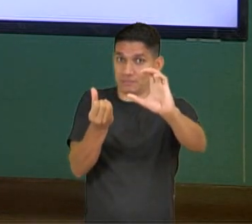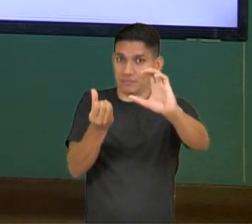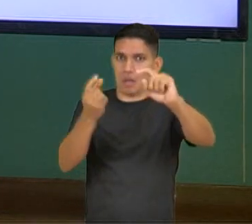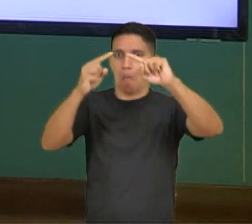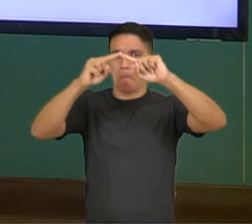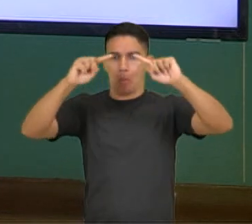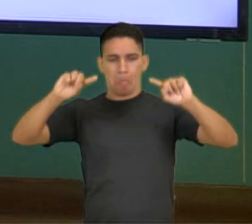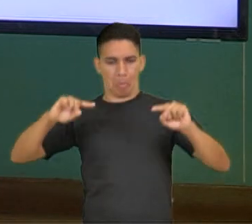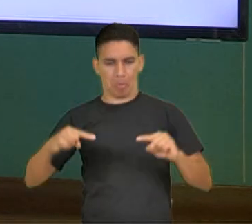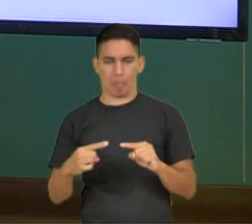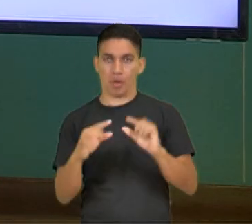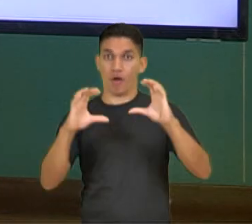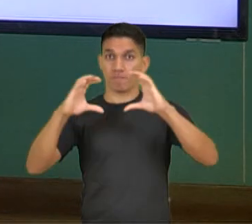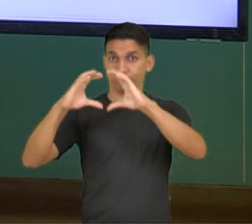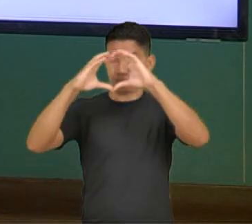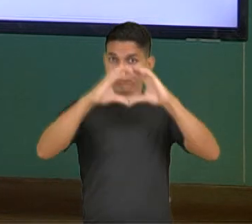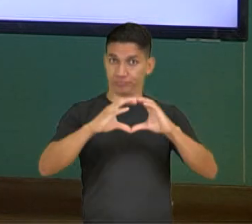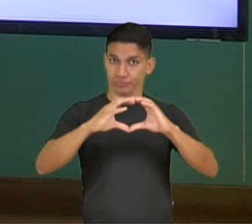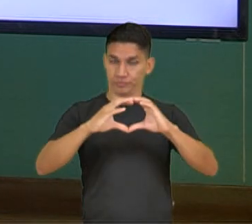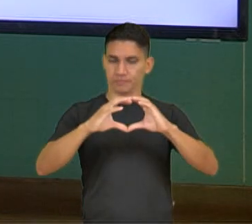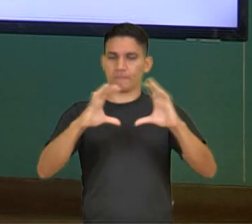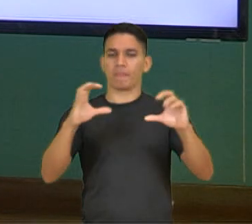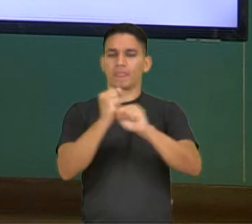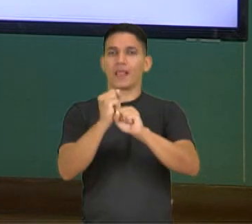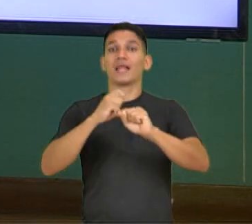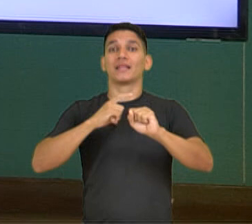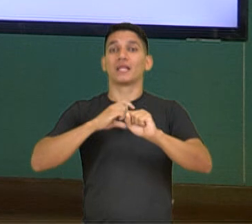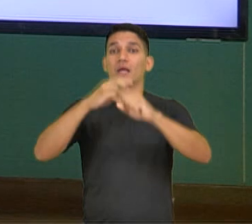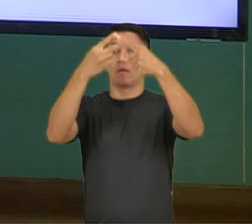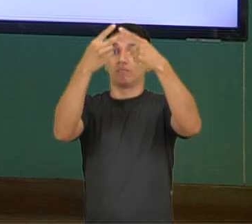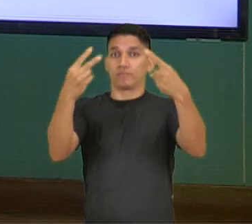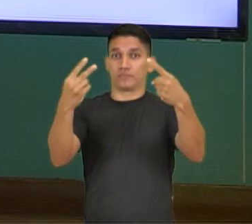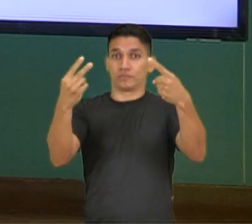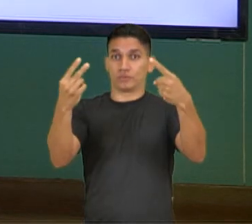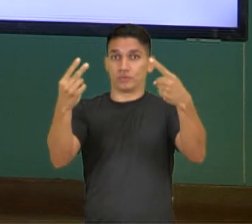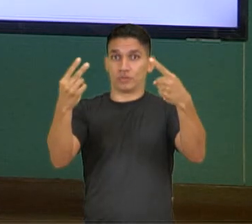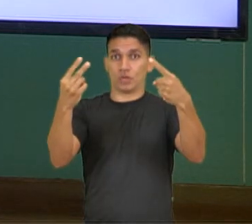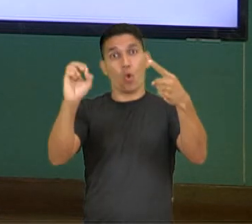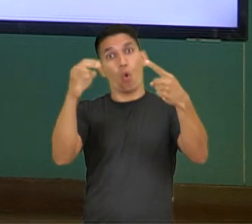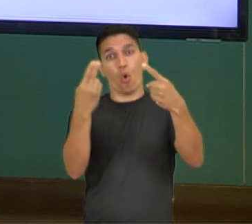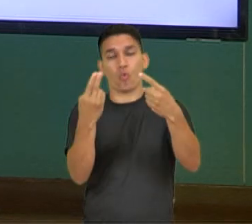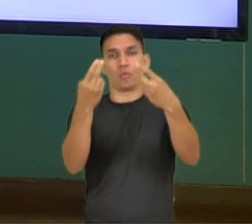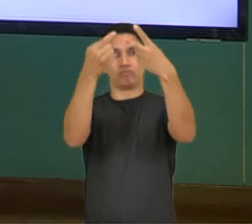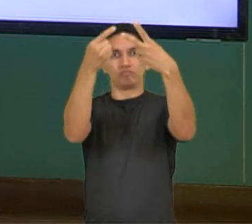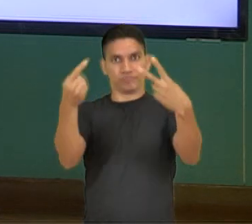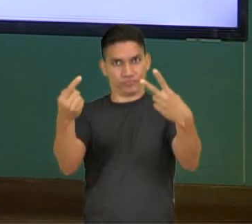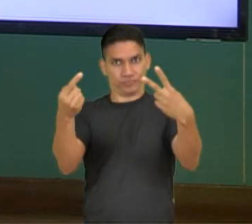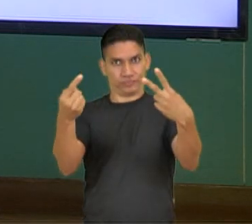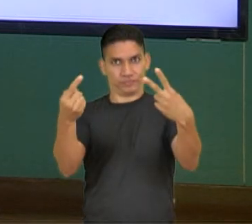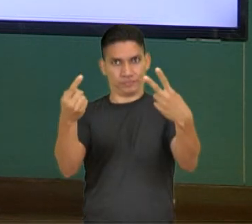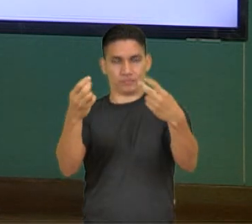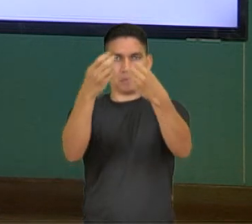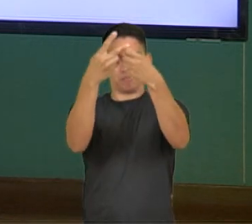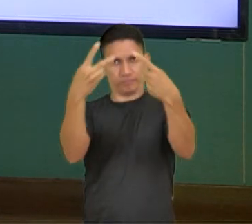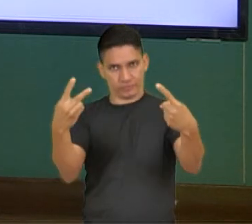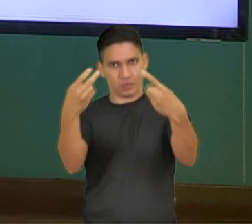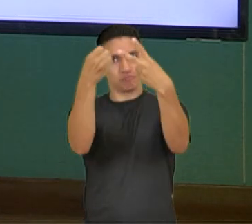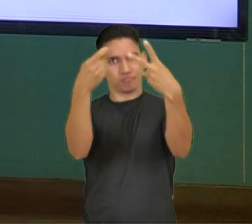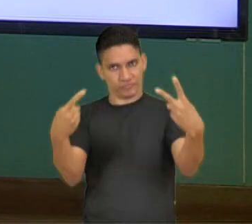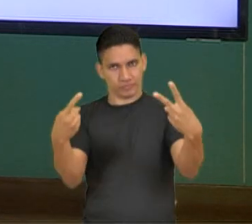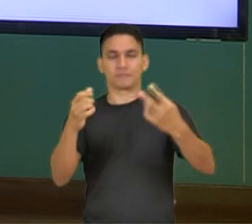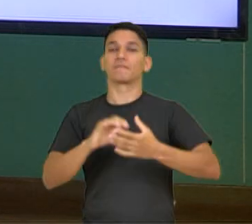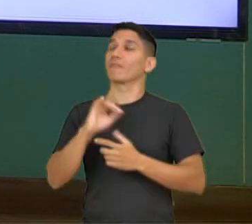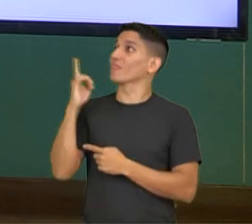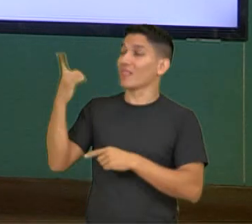cadeia carbônica fechada, com duplas ligações alternando. Observe, isso aqui é o que nós chamamos